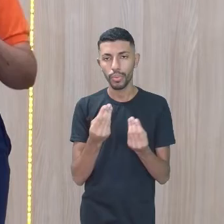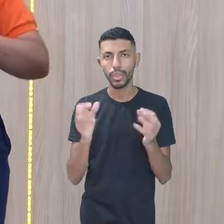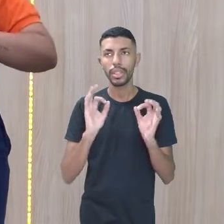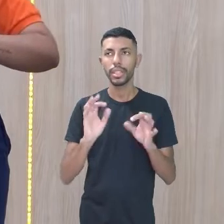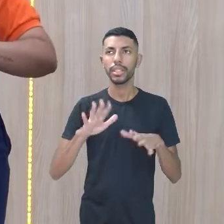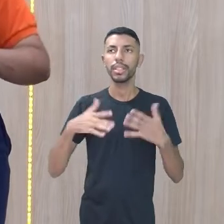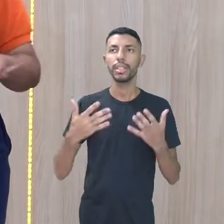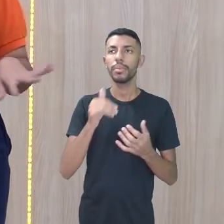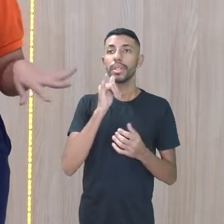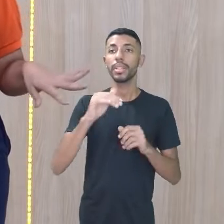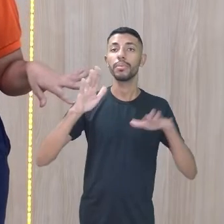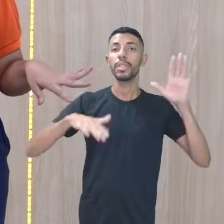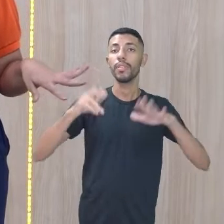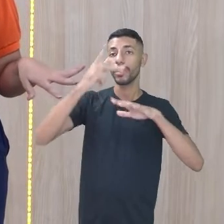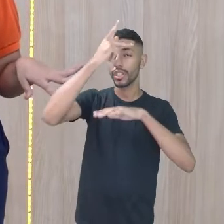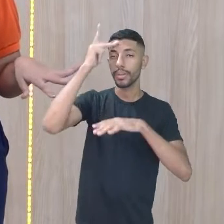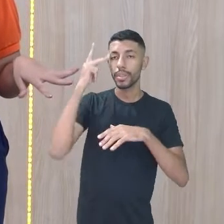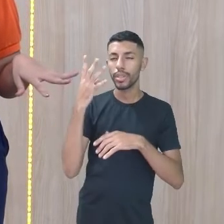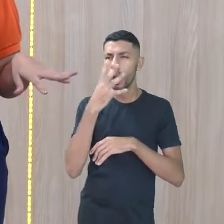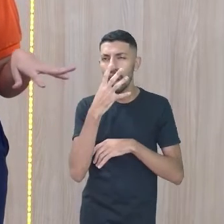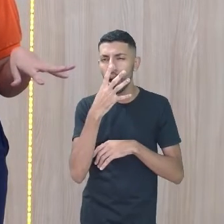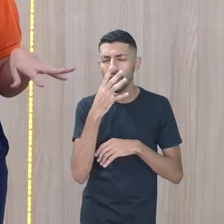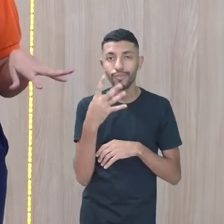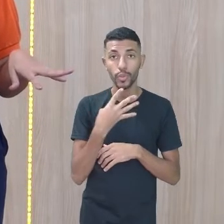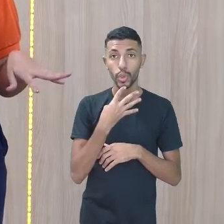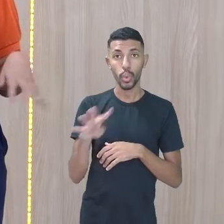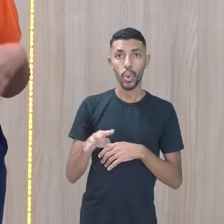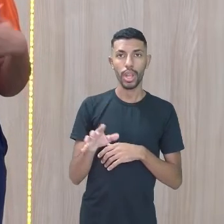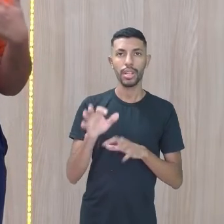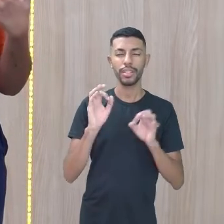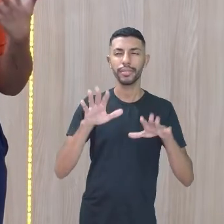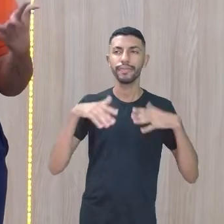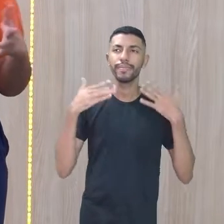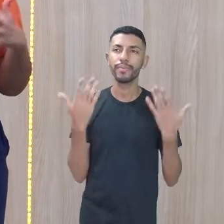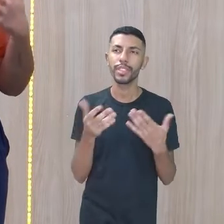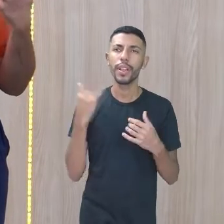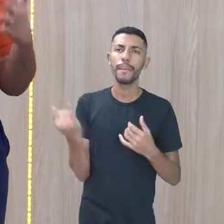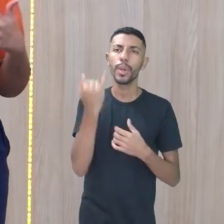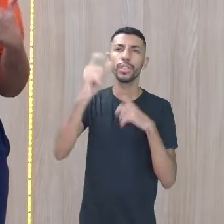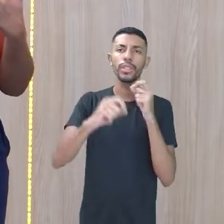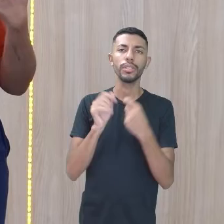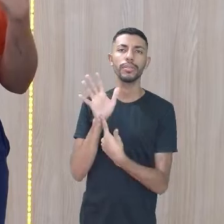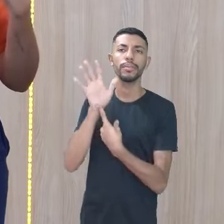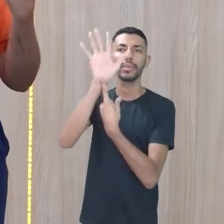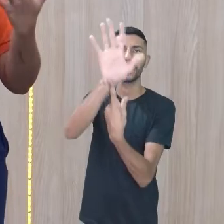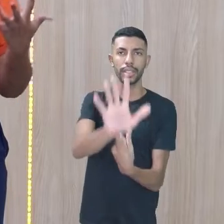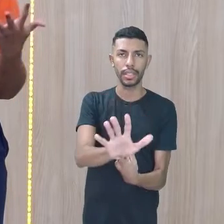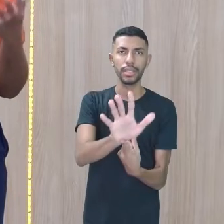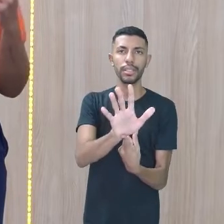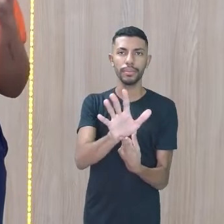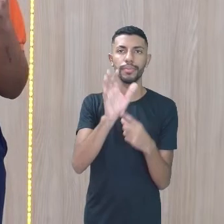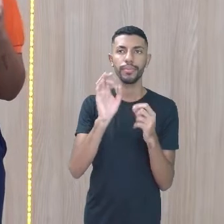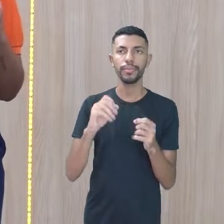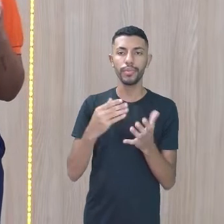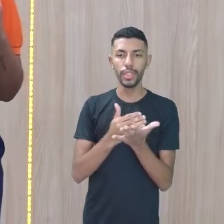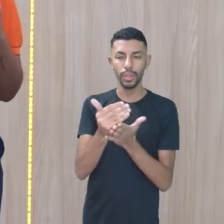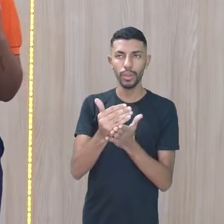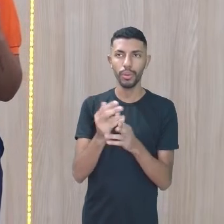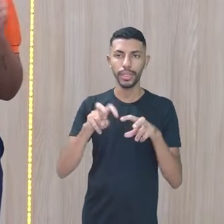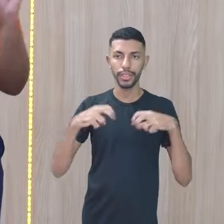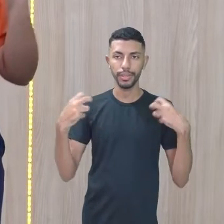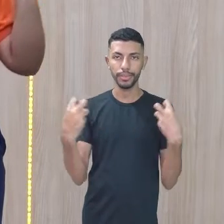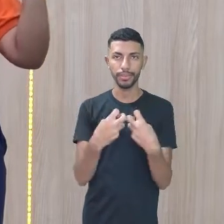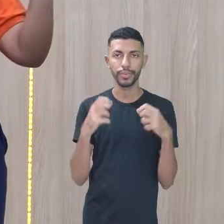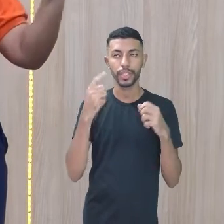esteja assistindo, não faça ideia de quem eles são. Então, é importante que se faça uma apresentação no comecinho da